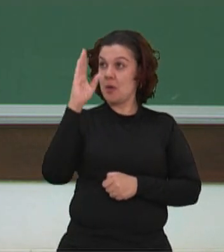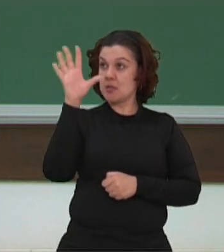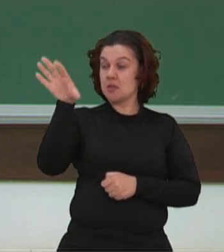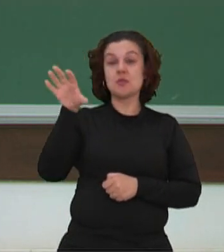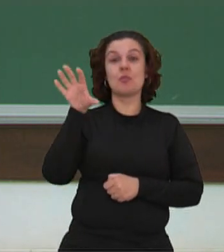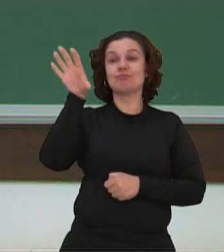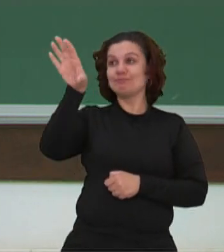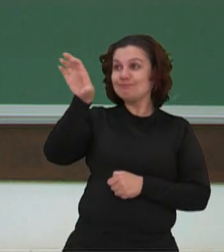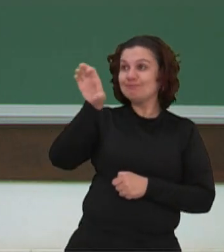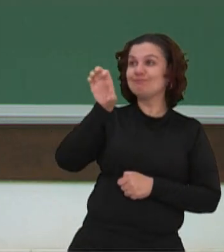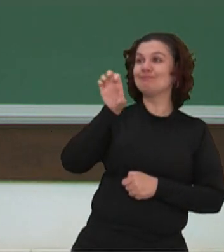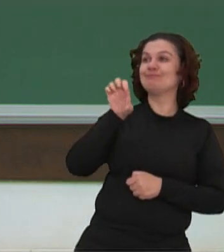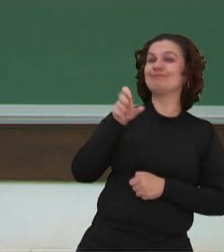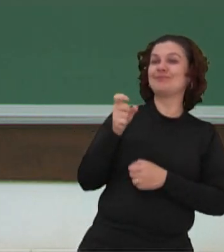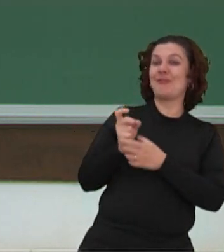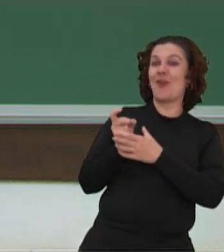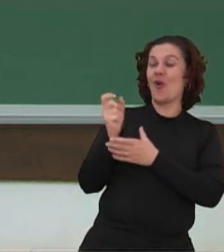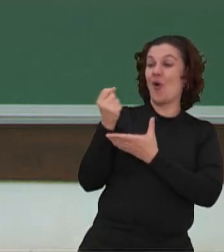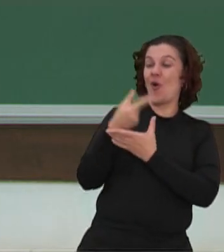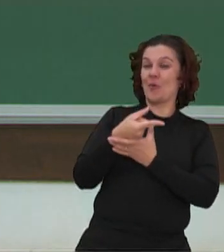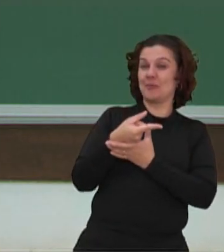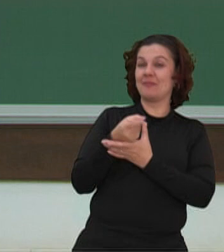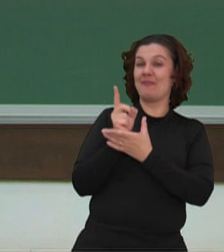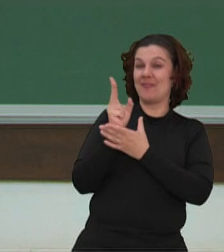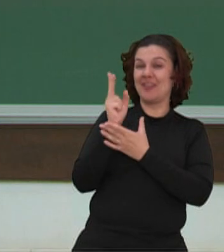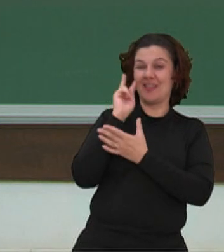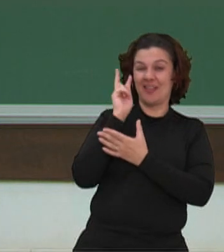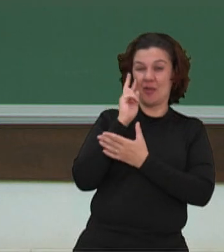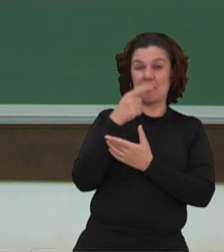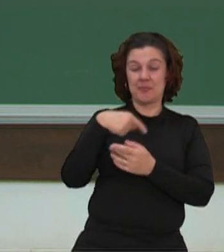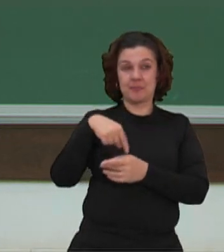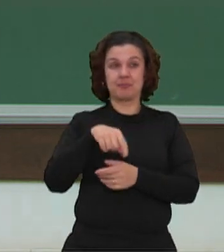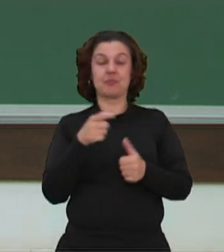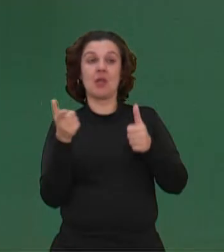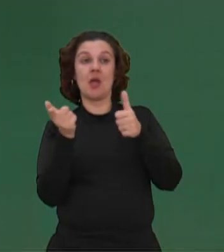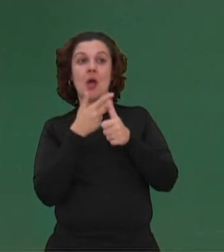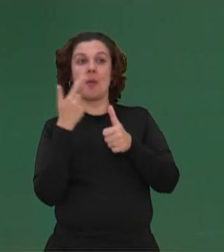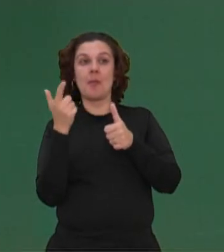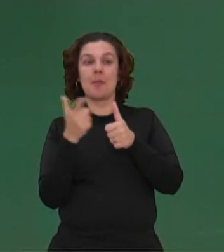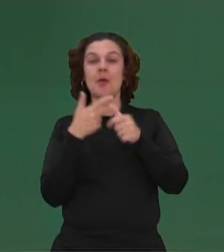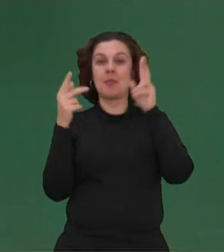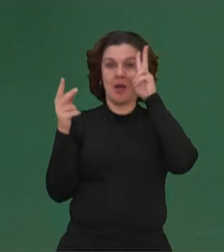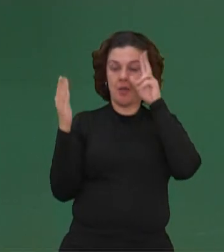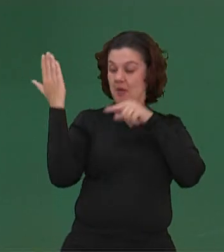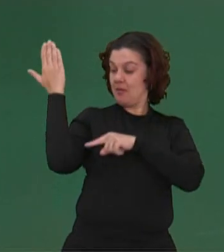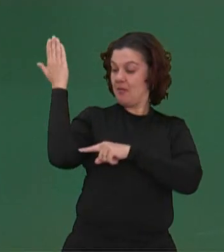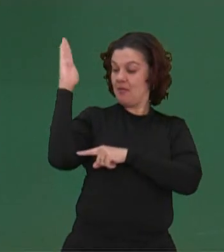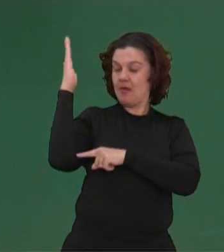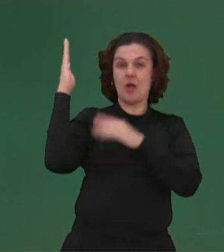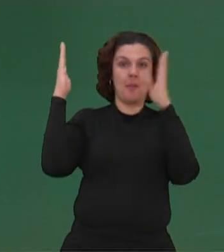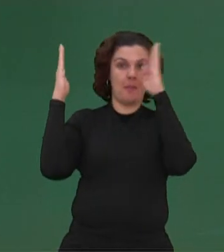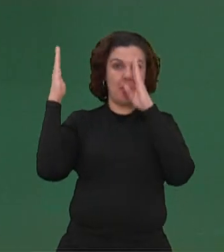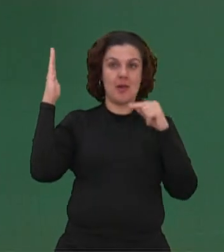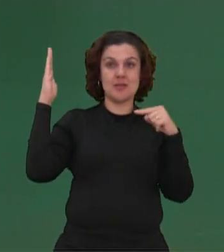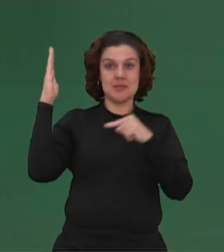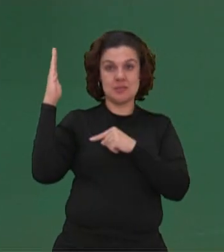fazer negócios com Portugal. O primeiro desses produtos foi o pau-brasil, uma atividade